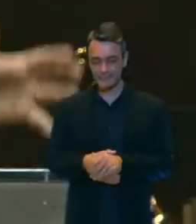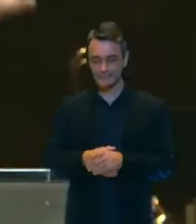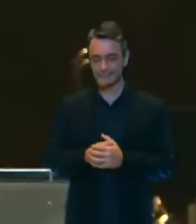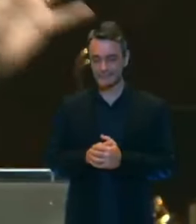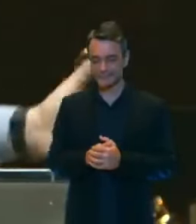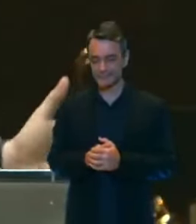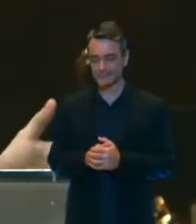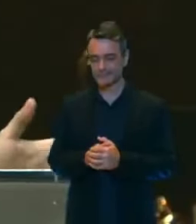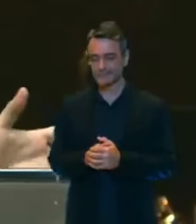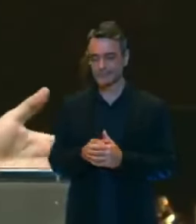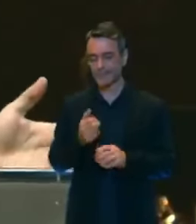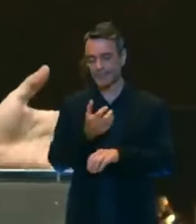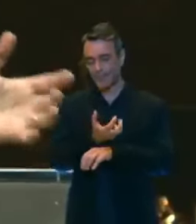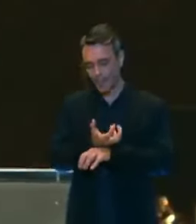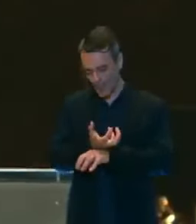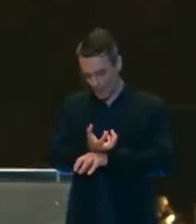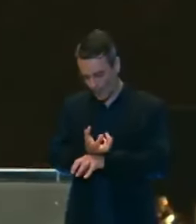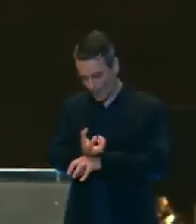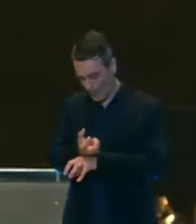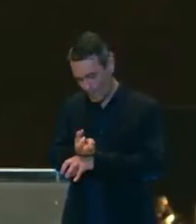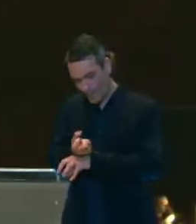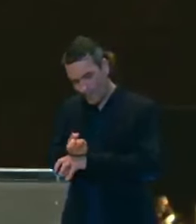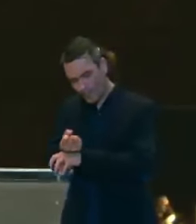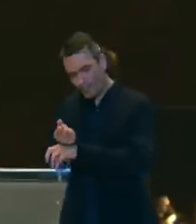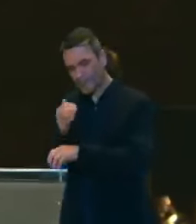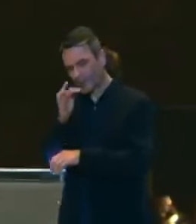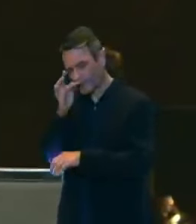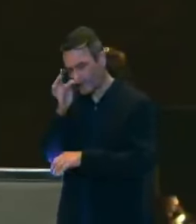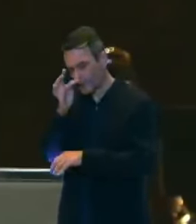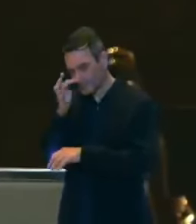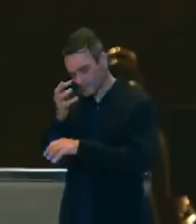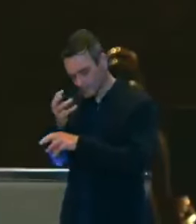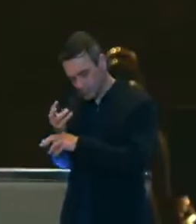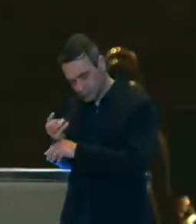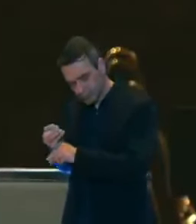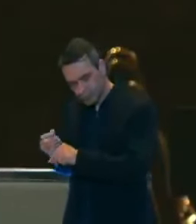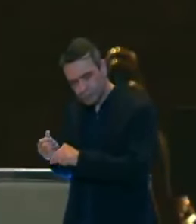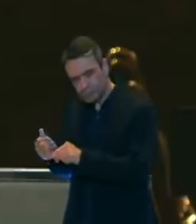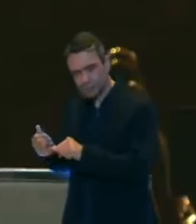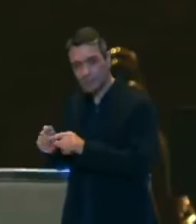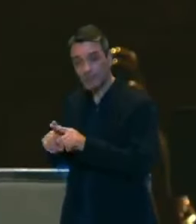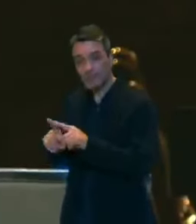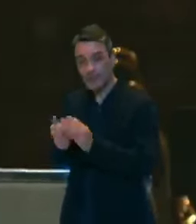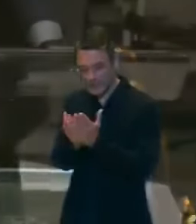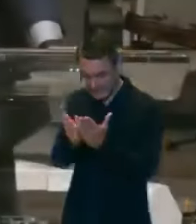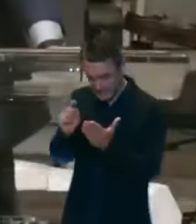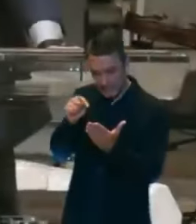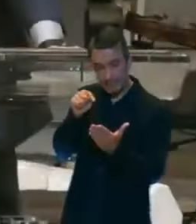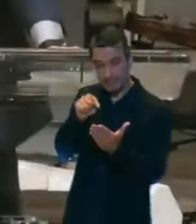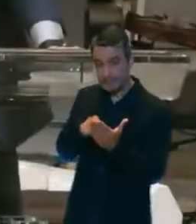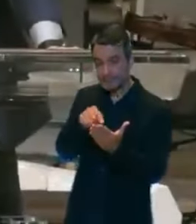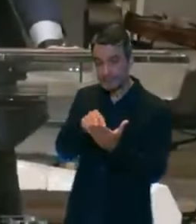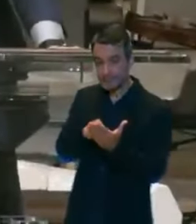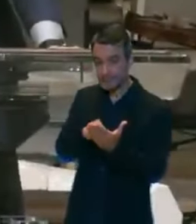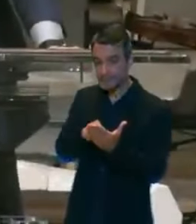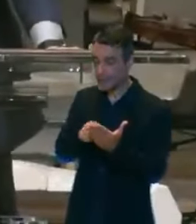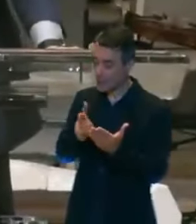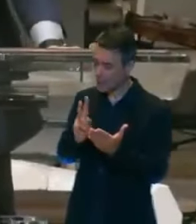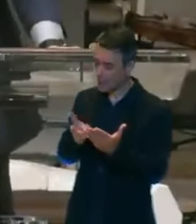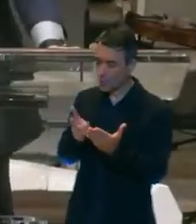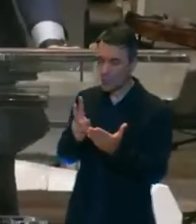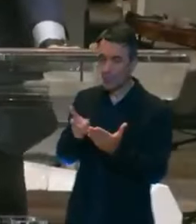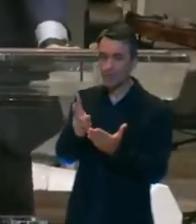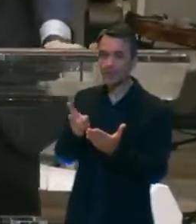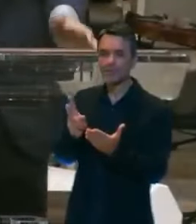a erva seca, as flores caem, mas a palavra do nosso Deus permanece